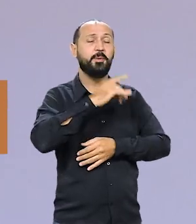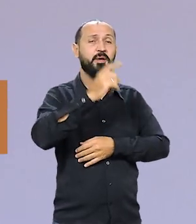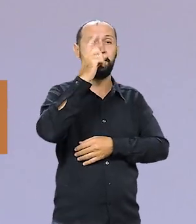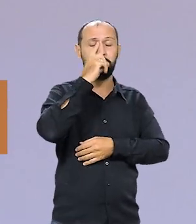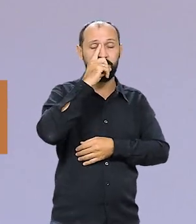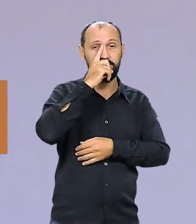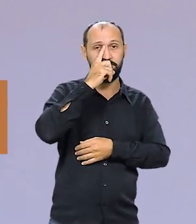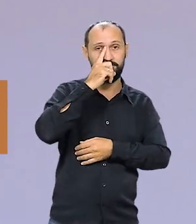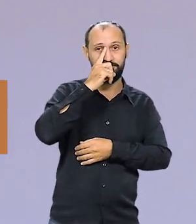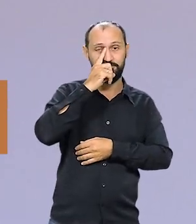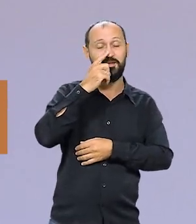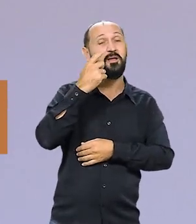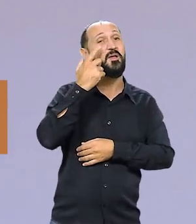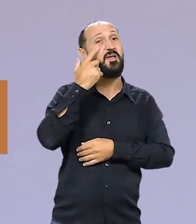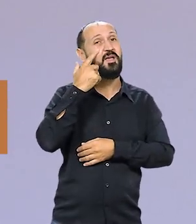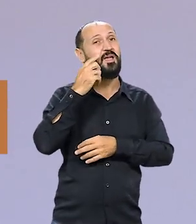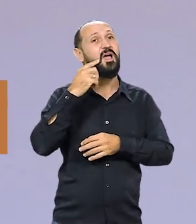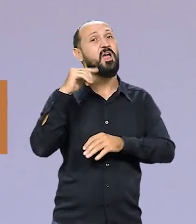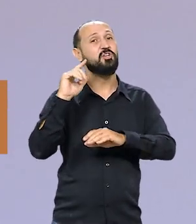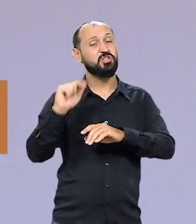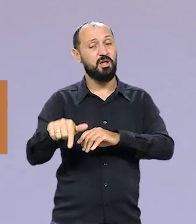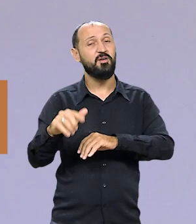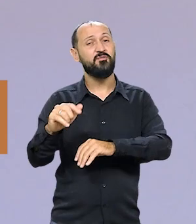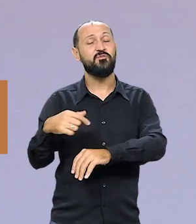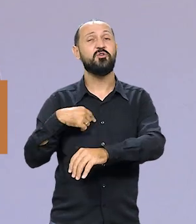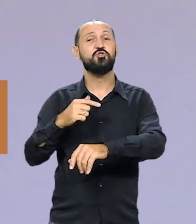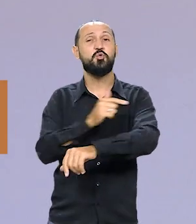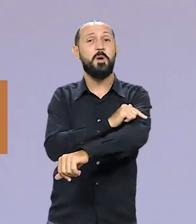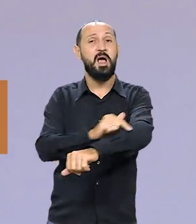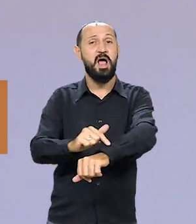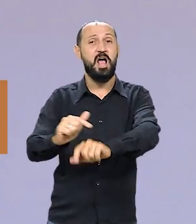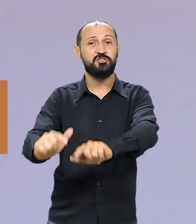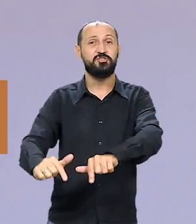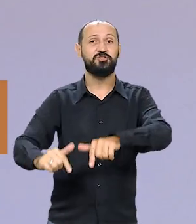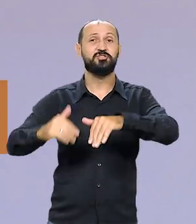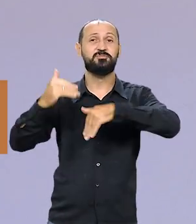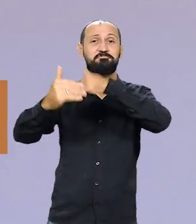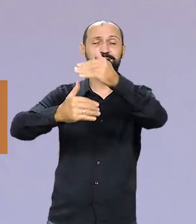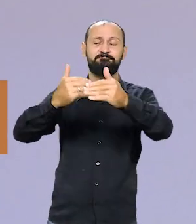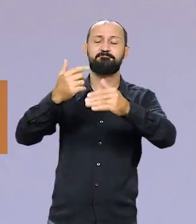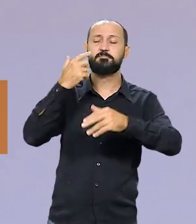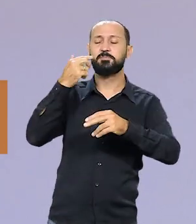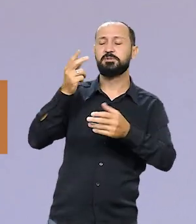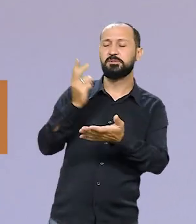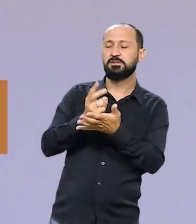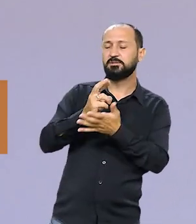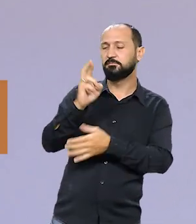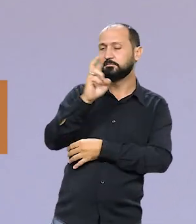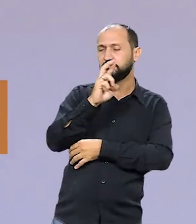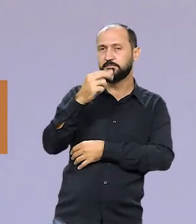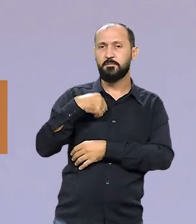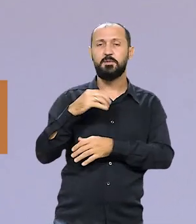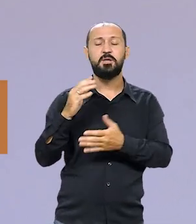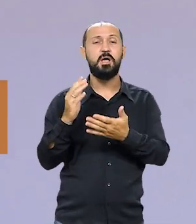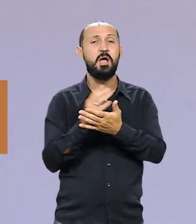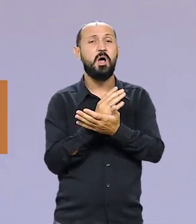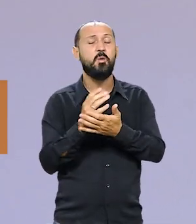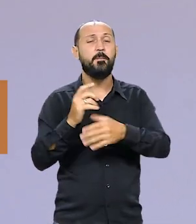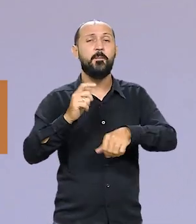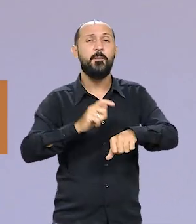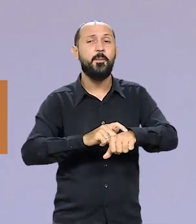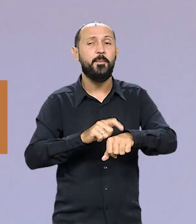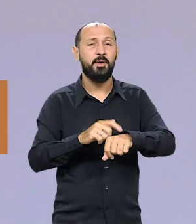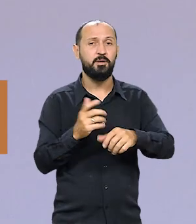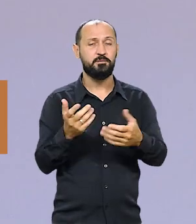próprio pai, o que eu quero dizer é uma evolução. Sempre a gente observar. Então, se o seu filho está dando